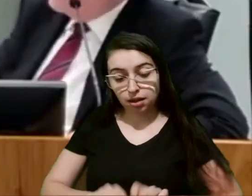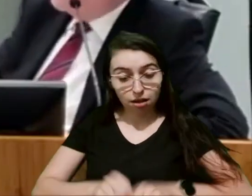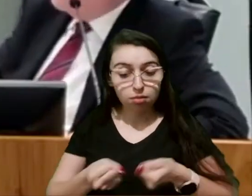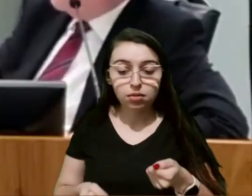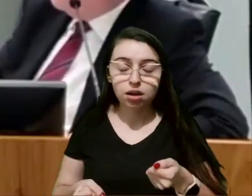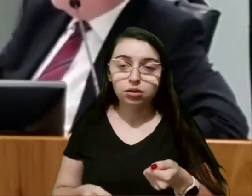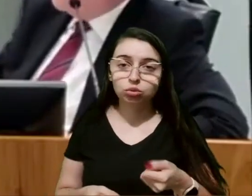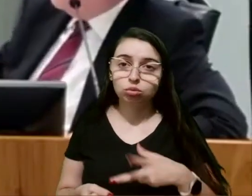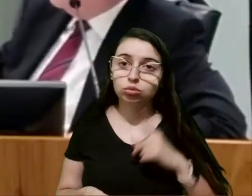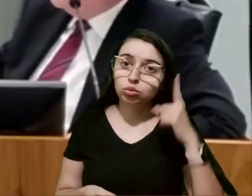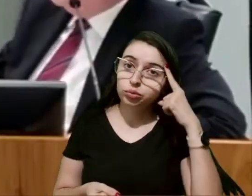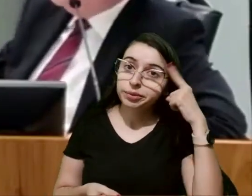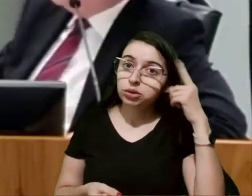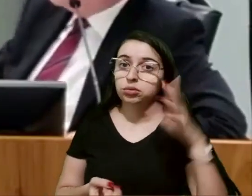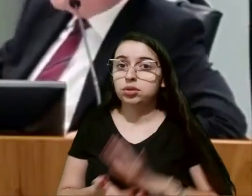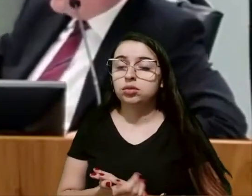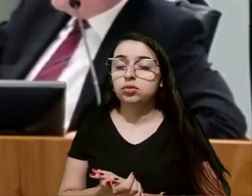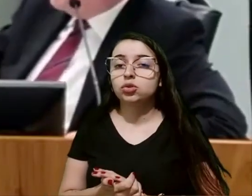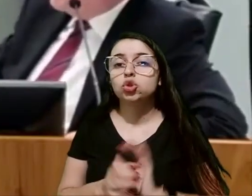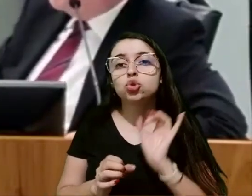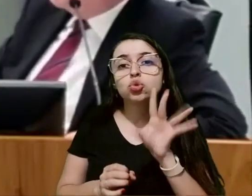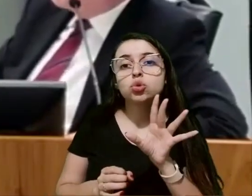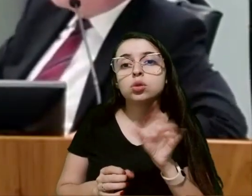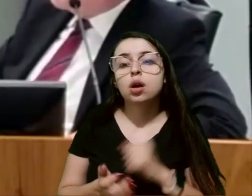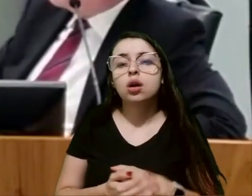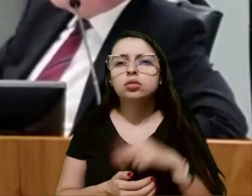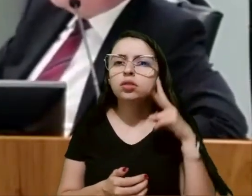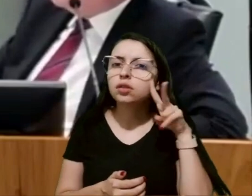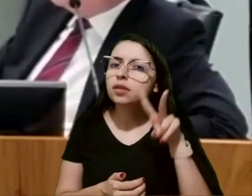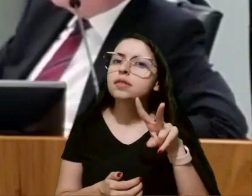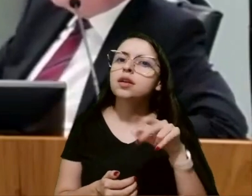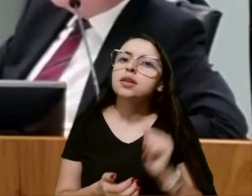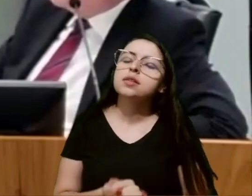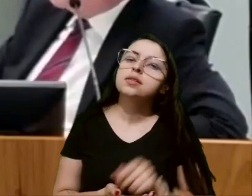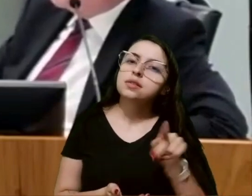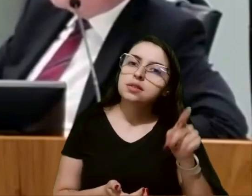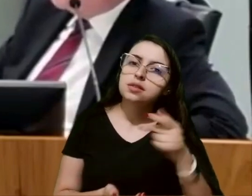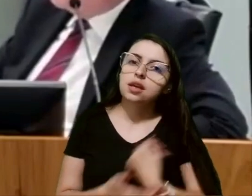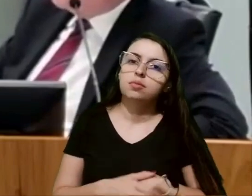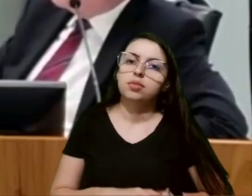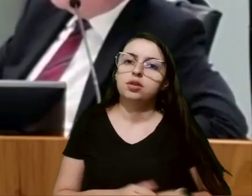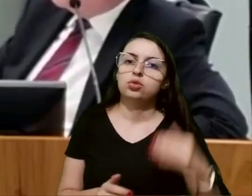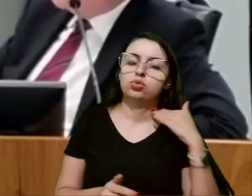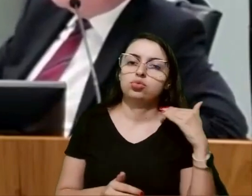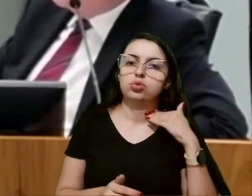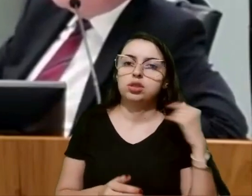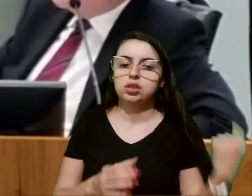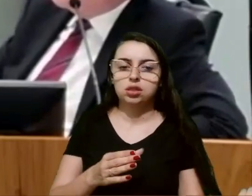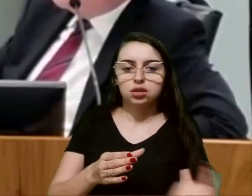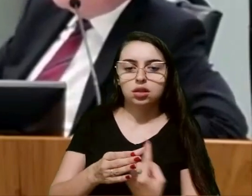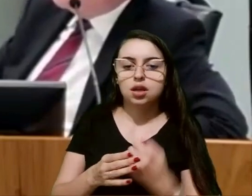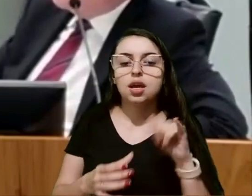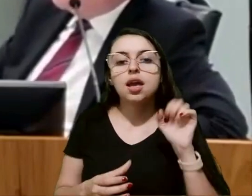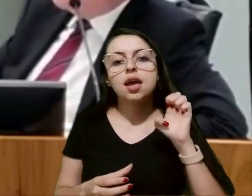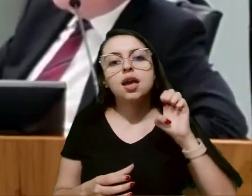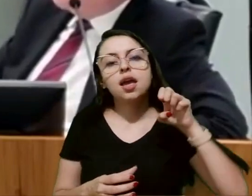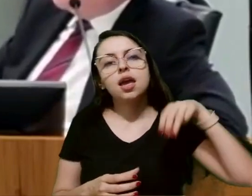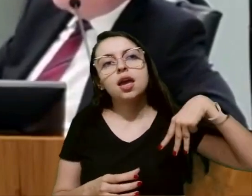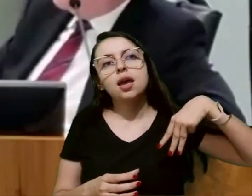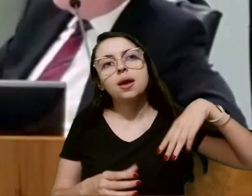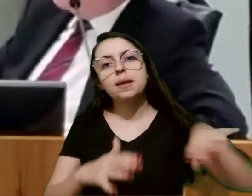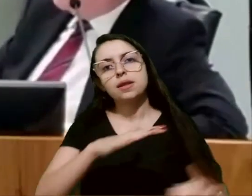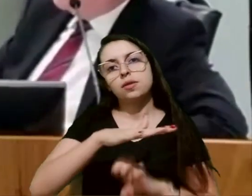enfim, para quebrar um pouco. Mas Só essa questão, a gente vê isso acontecendo. Eu vi juízes entrarem na